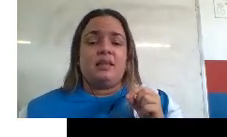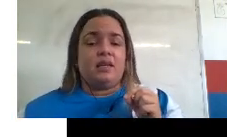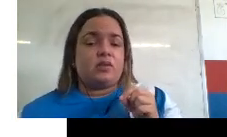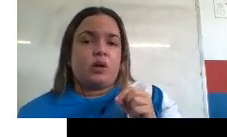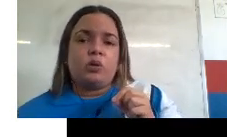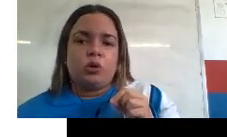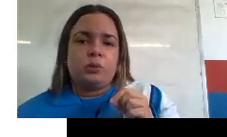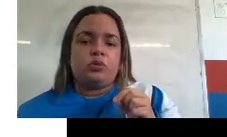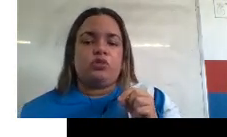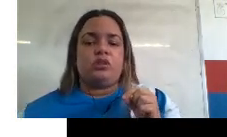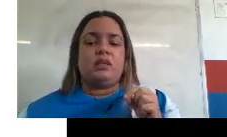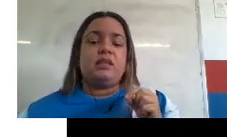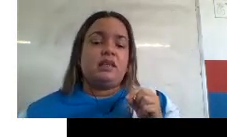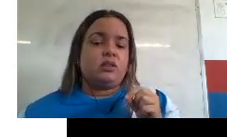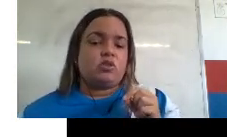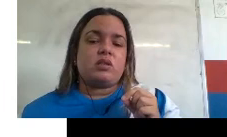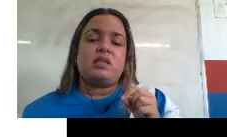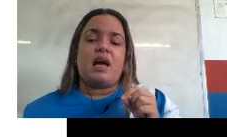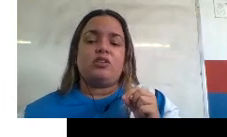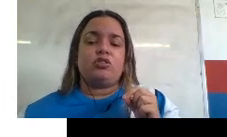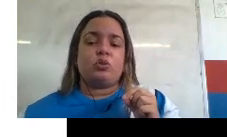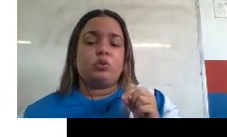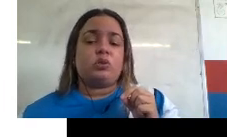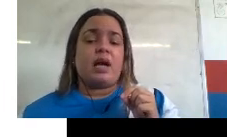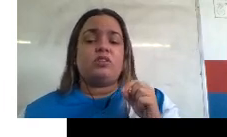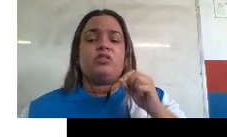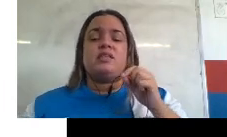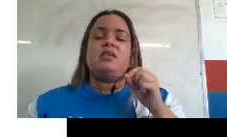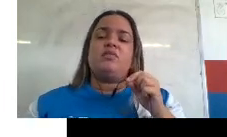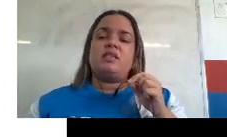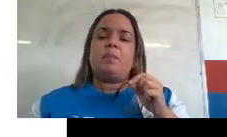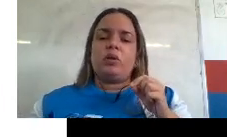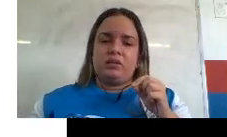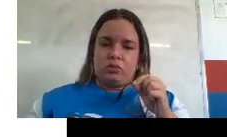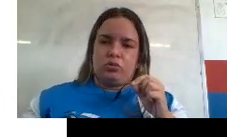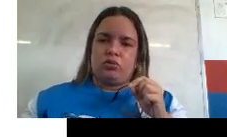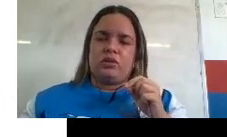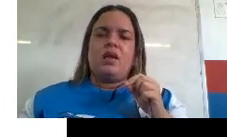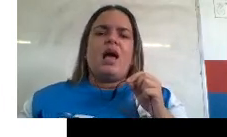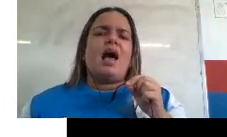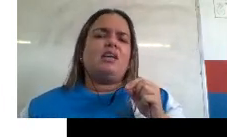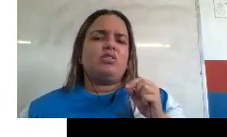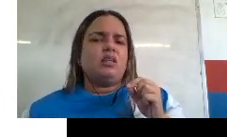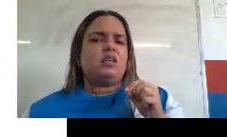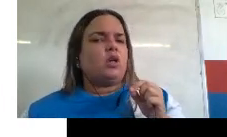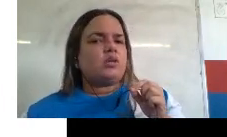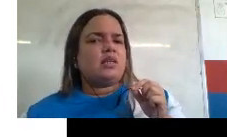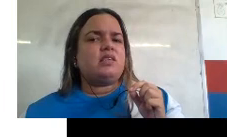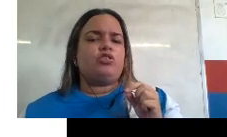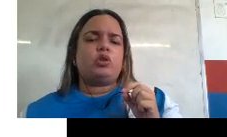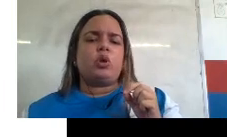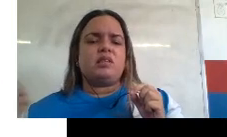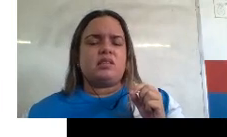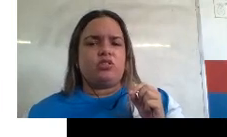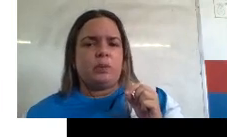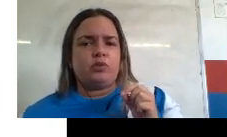Ela tem direitos econômicos, direitos sociais, culturais, civis e políticos. Aí a gente diz, nossa,